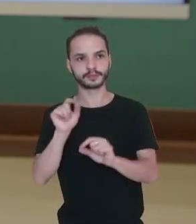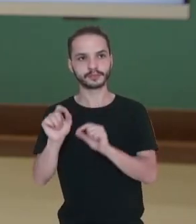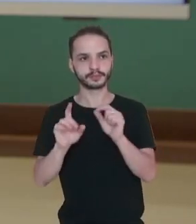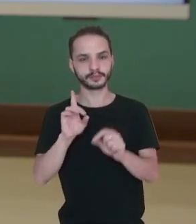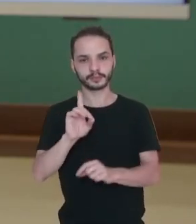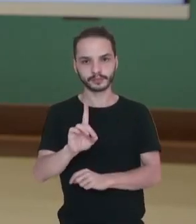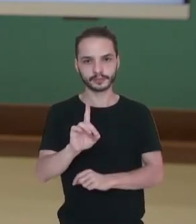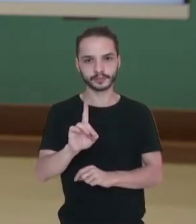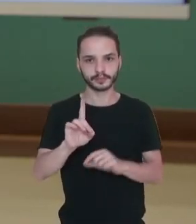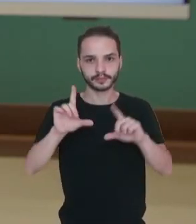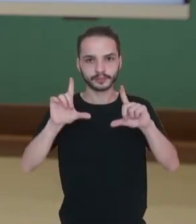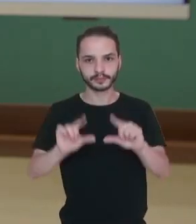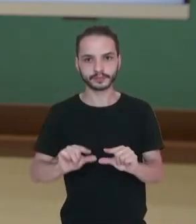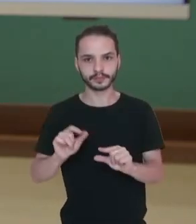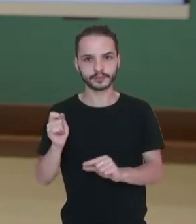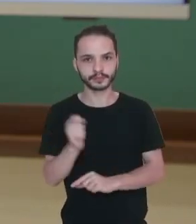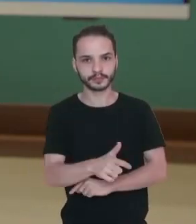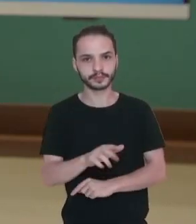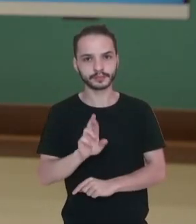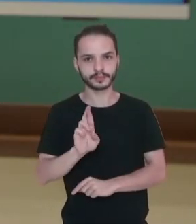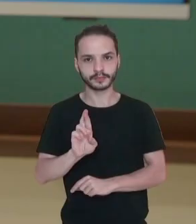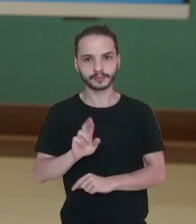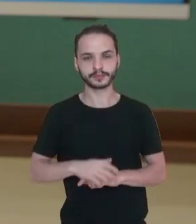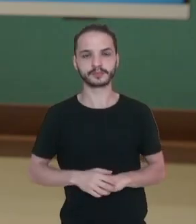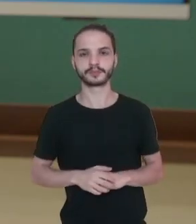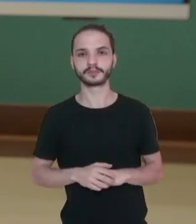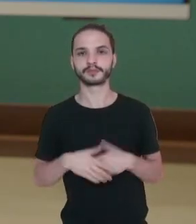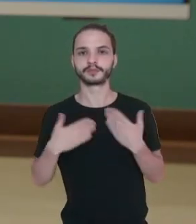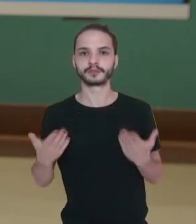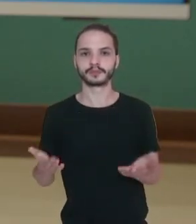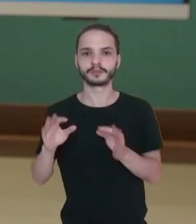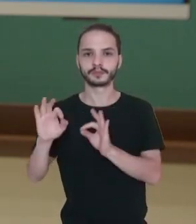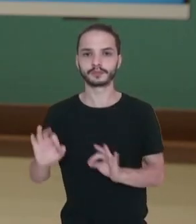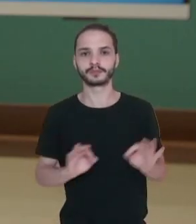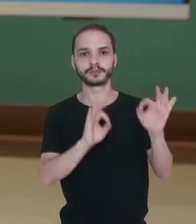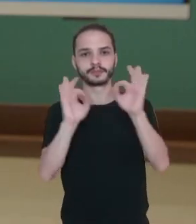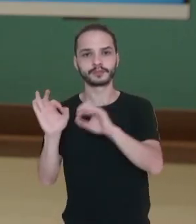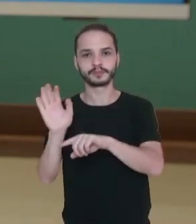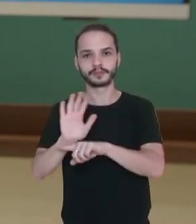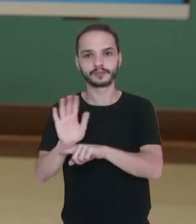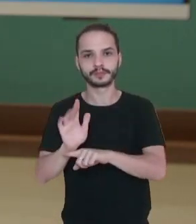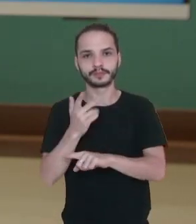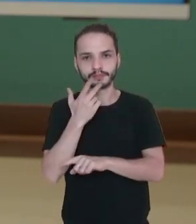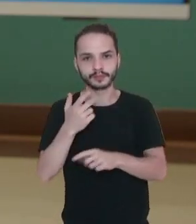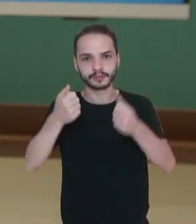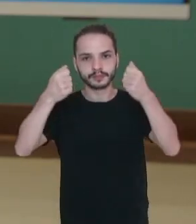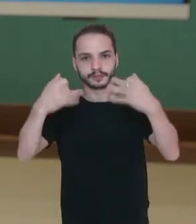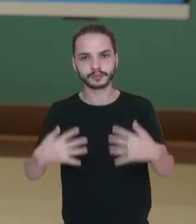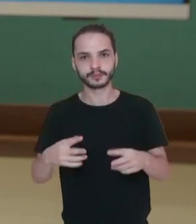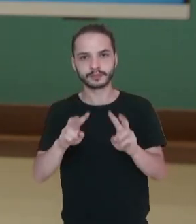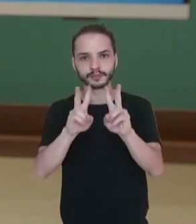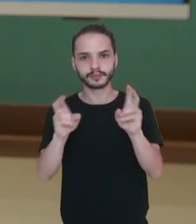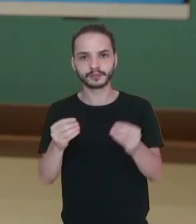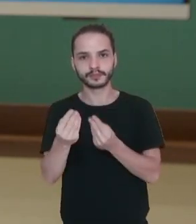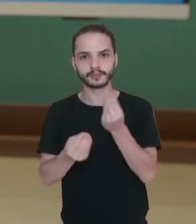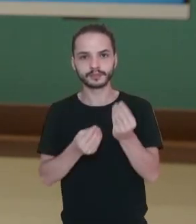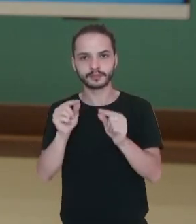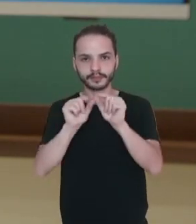ser menor que o R. Então, neste vídeo nós falamos sobre posições de uma